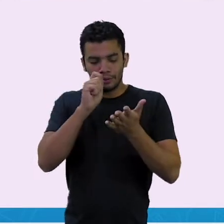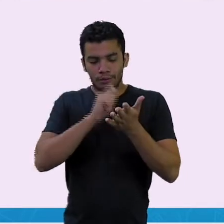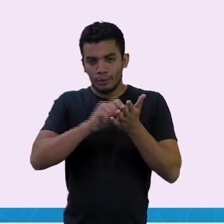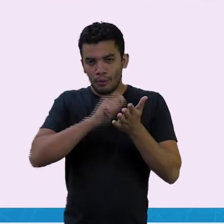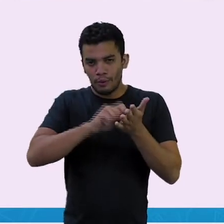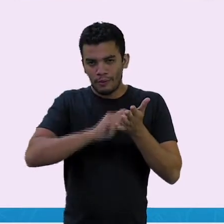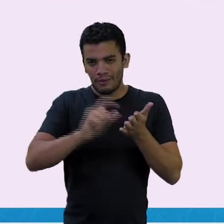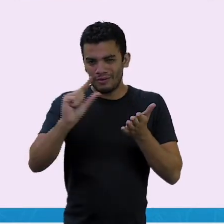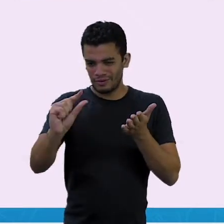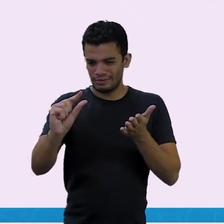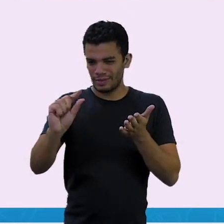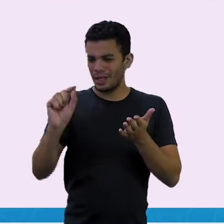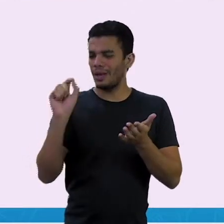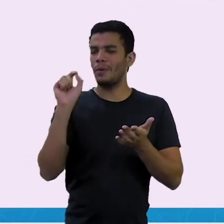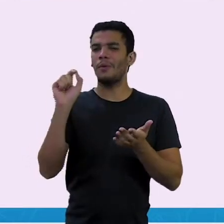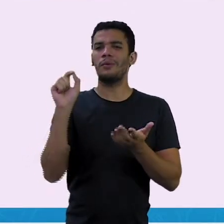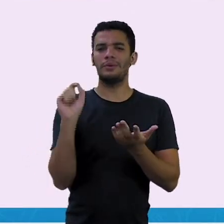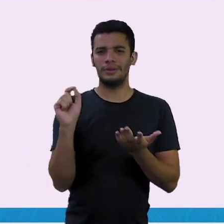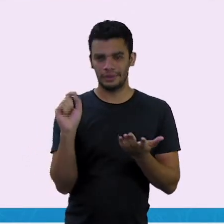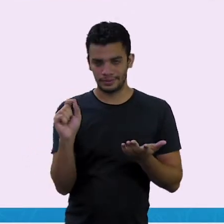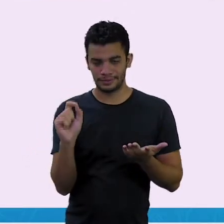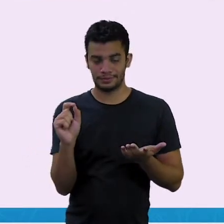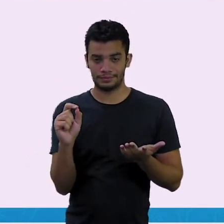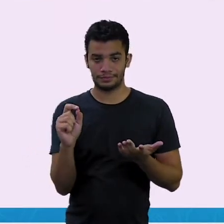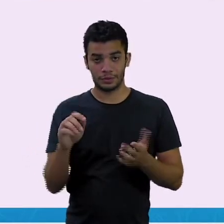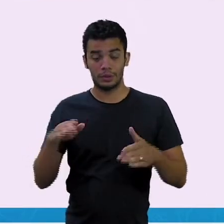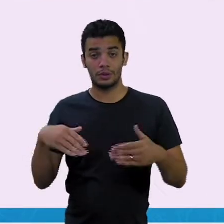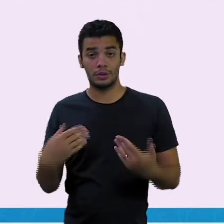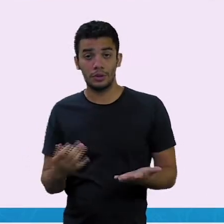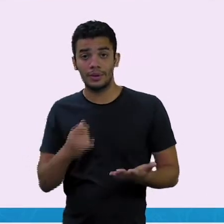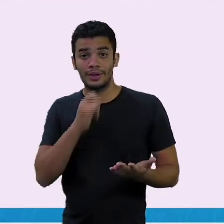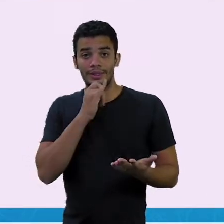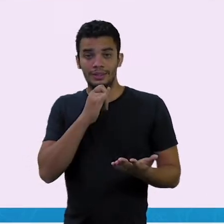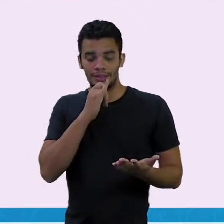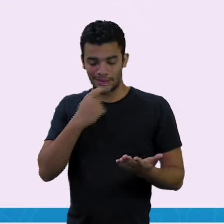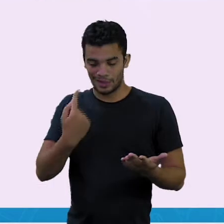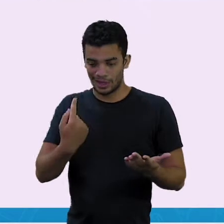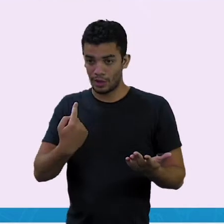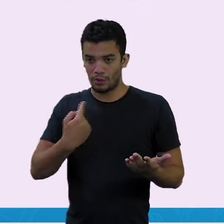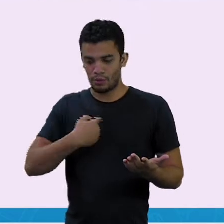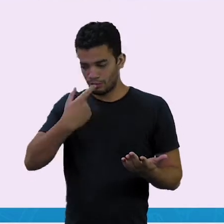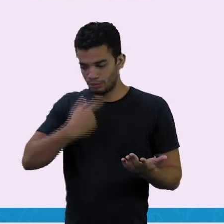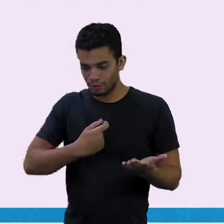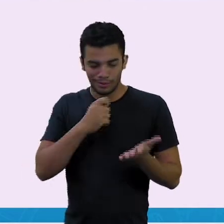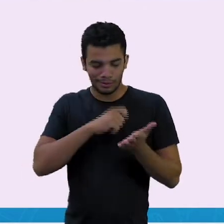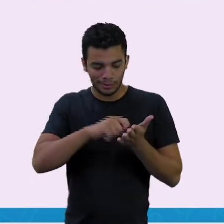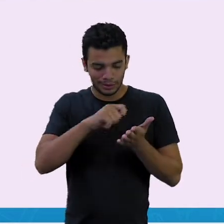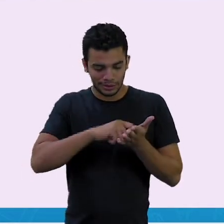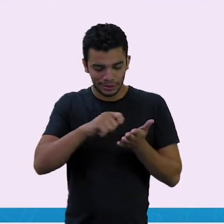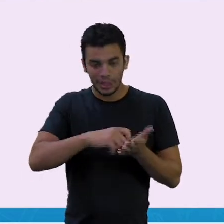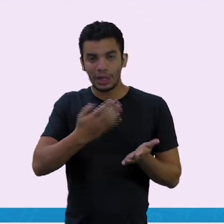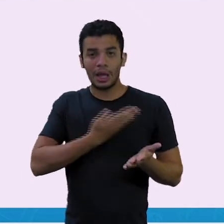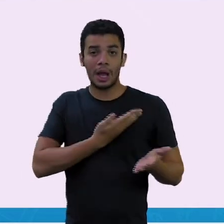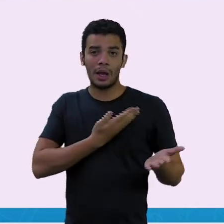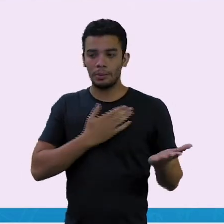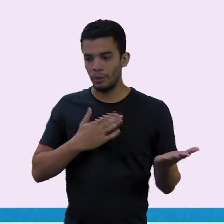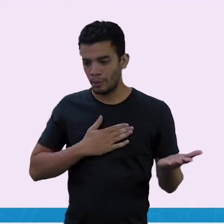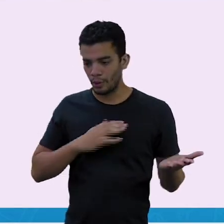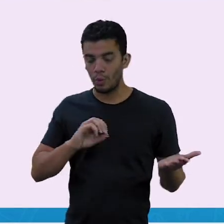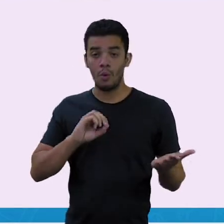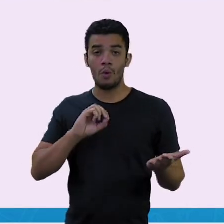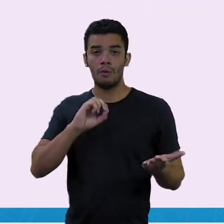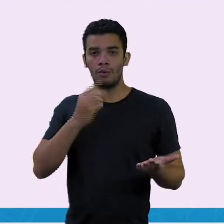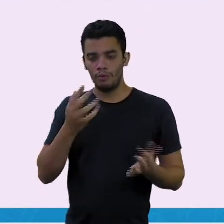bilhetes? O bilhete é um breve recado escrito para pessoas mais próximas. Por